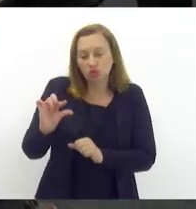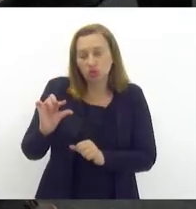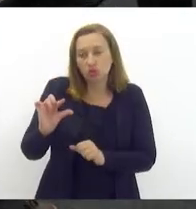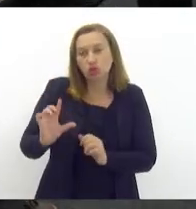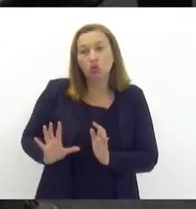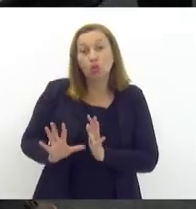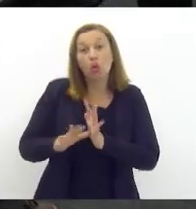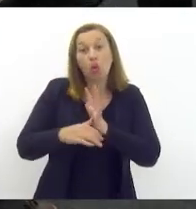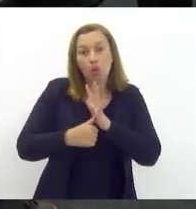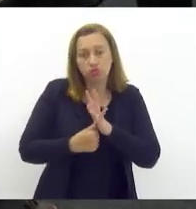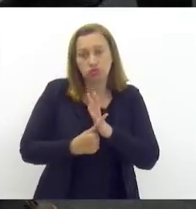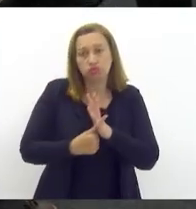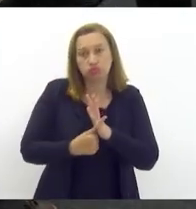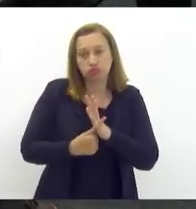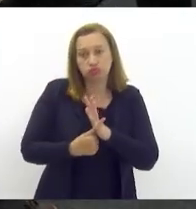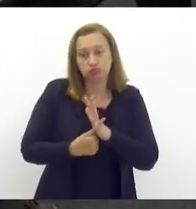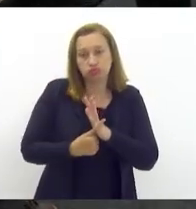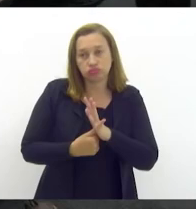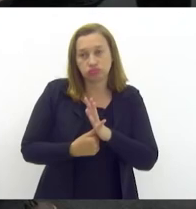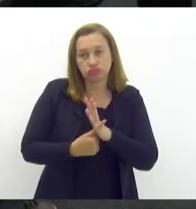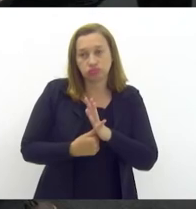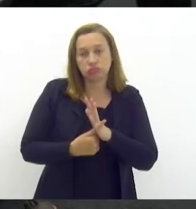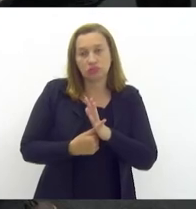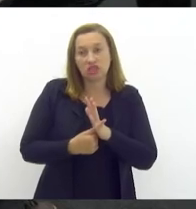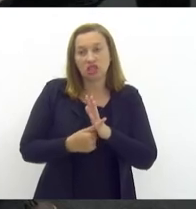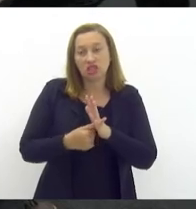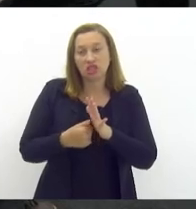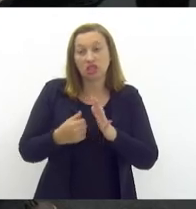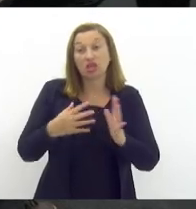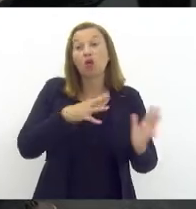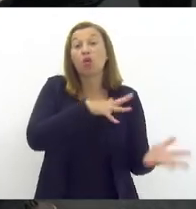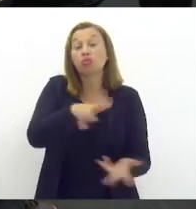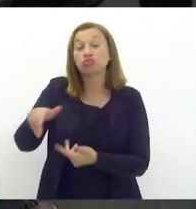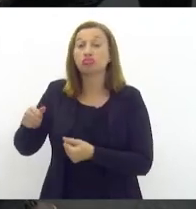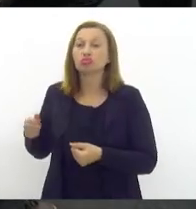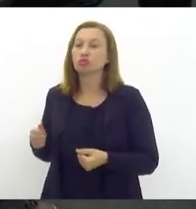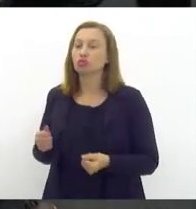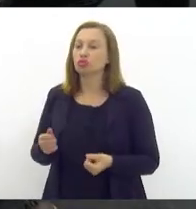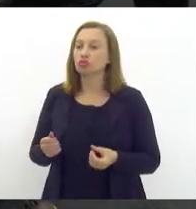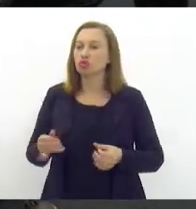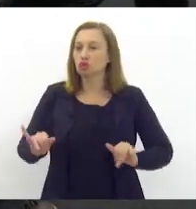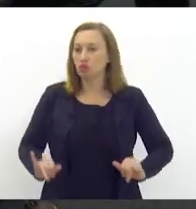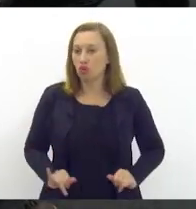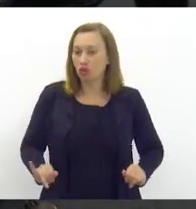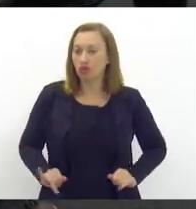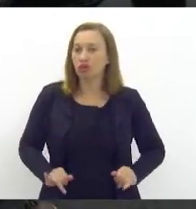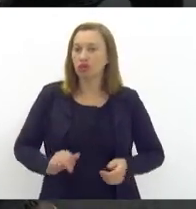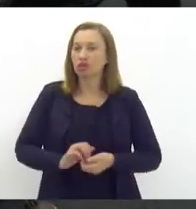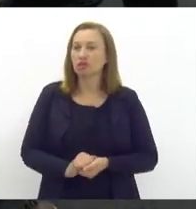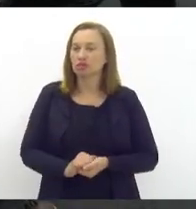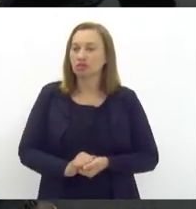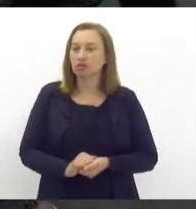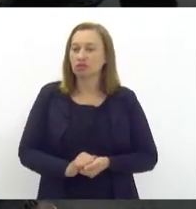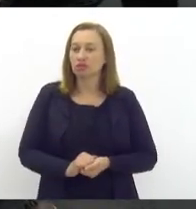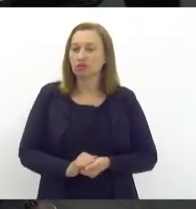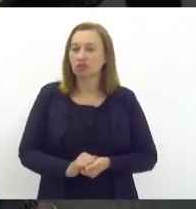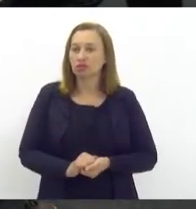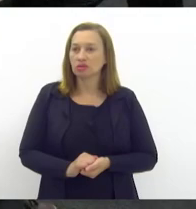que atinge o planeta, não é apenas o Brasil. Muito obrigado, presidente. Reclamar adianta, deputado